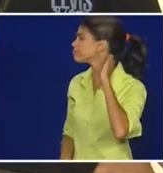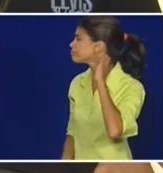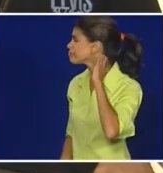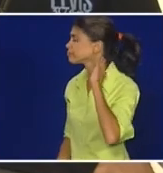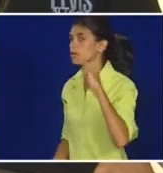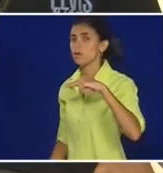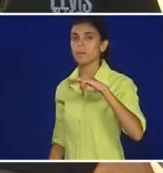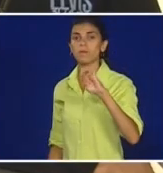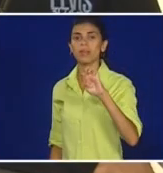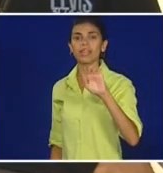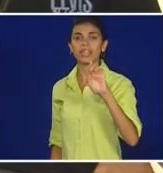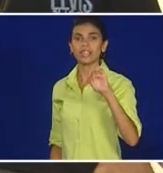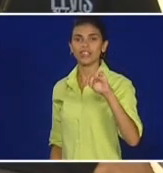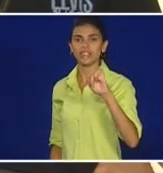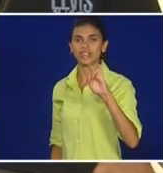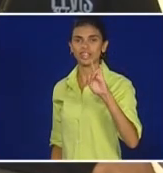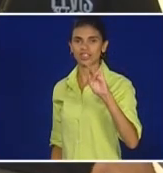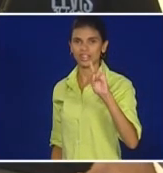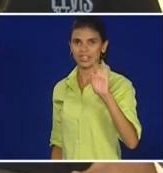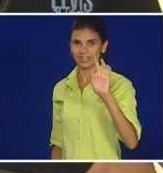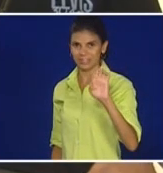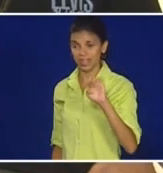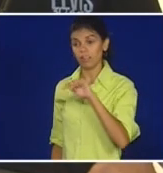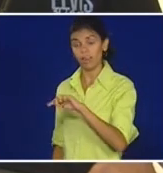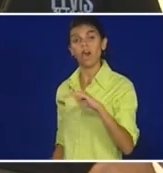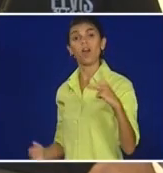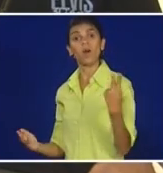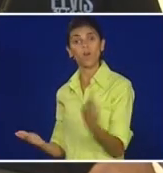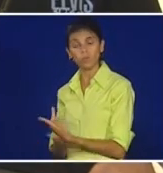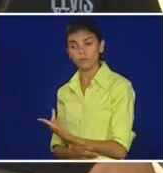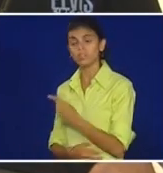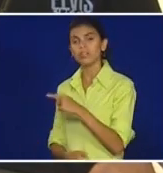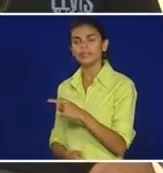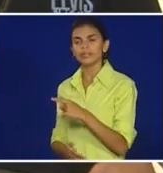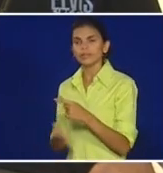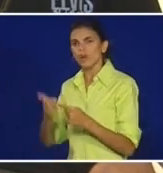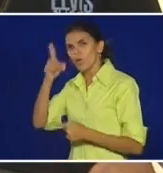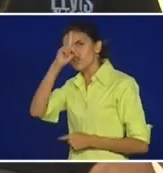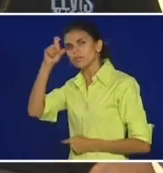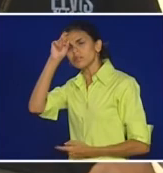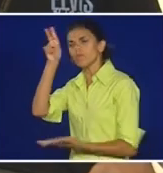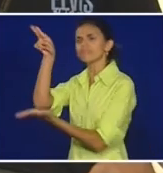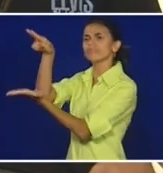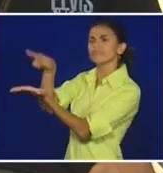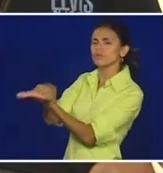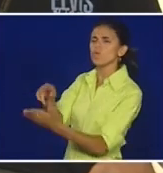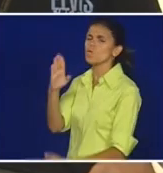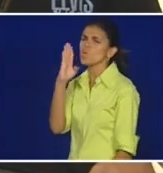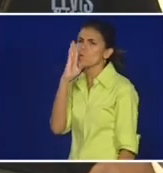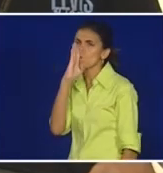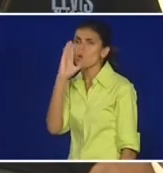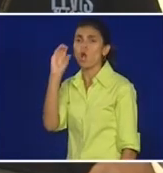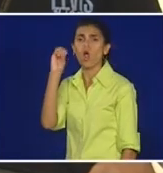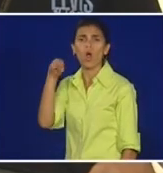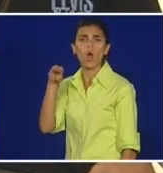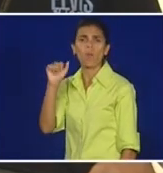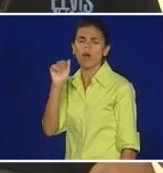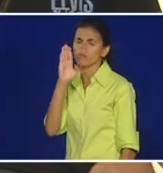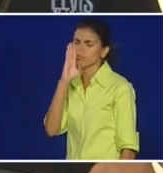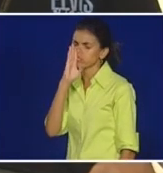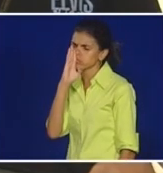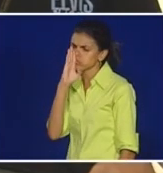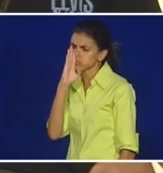durante a internação dele, o João ficou em coma durante 11 dias. E ao voltar do